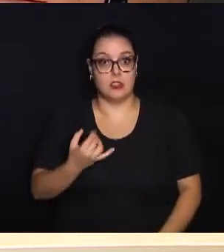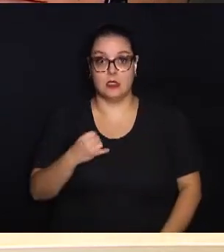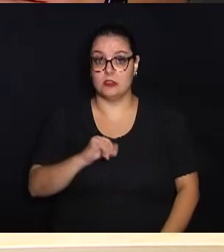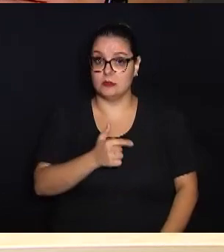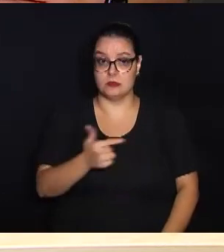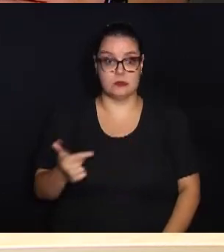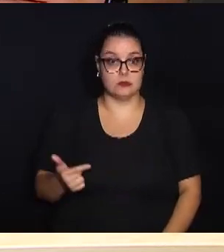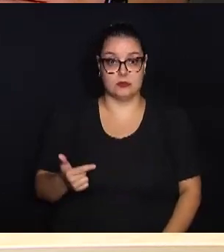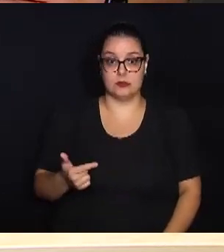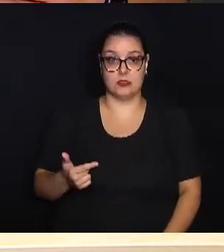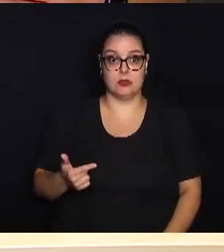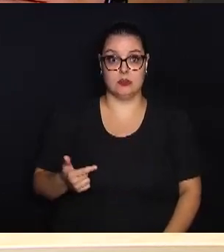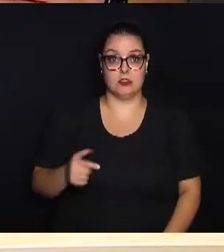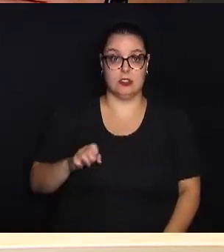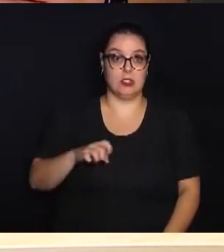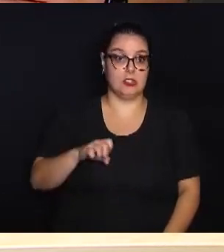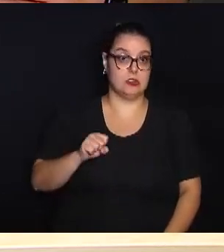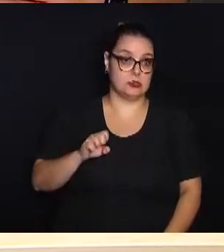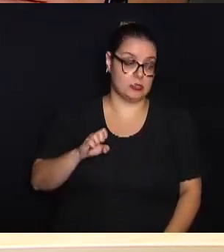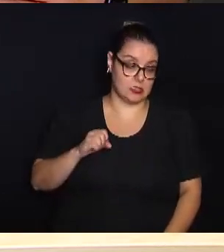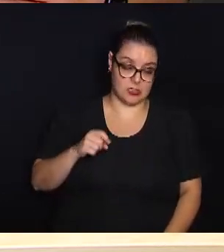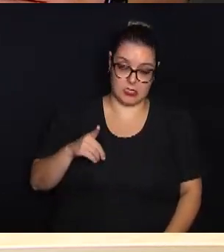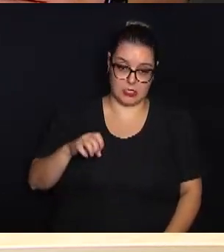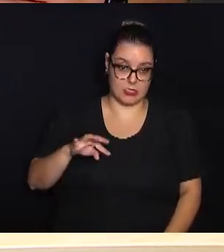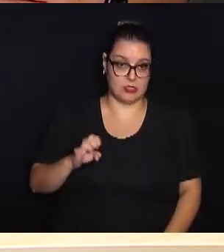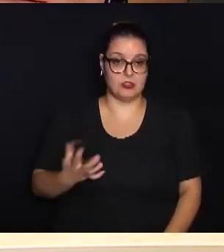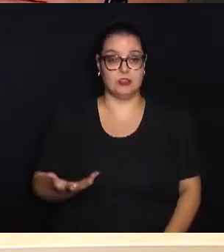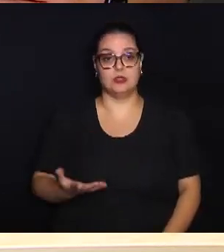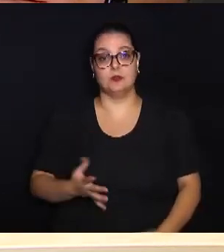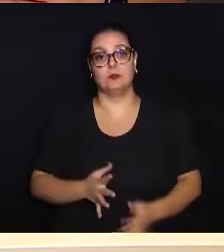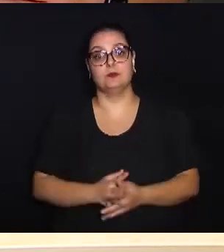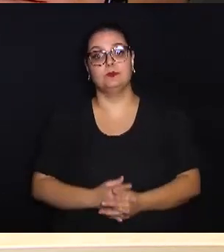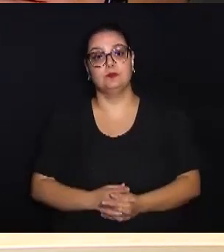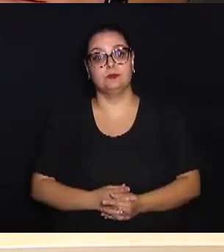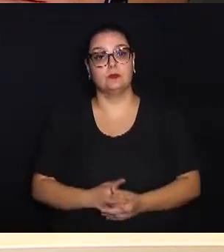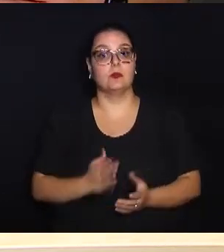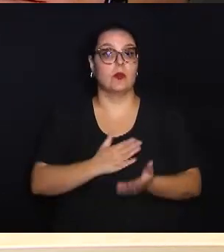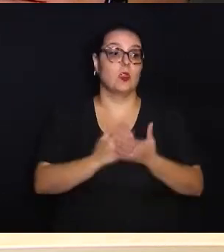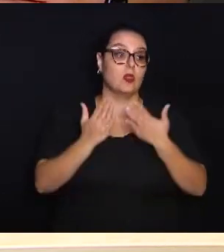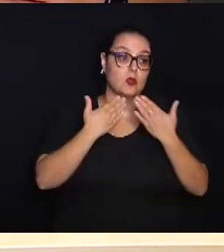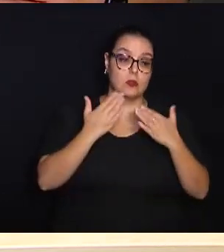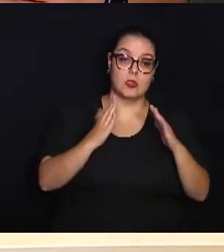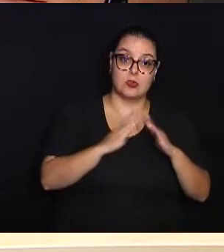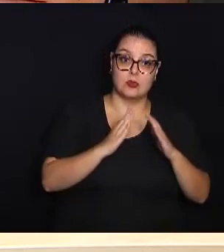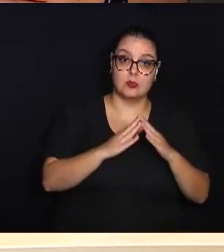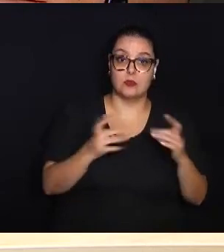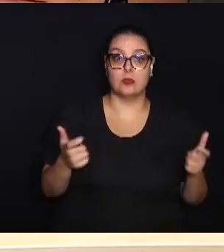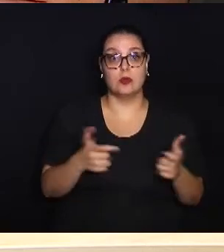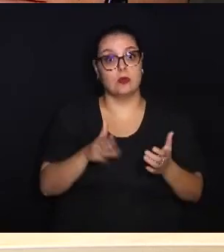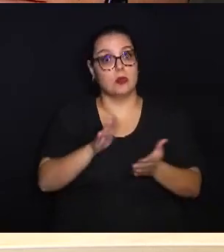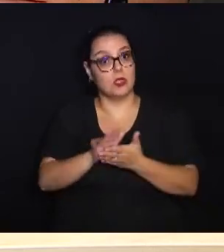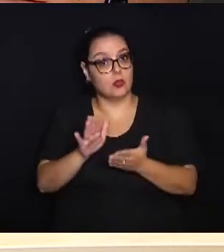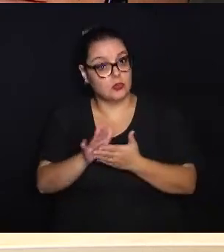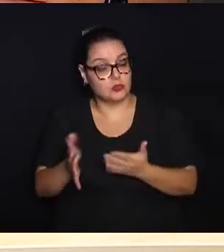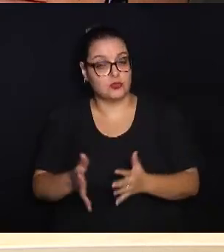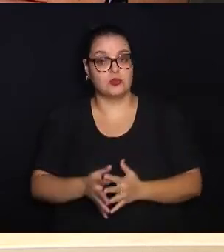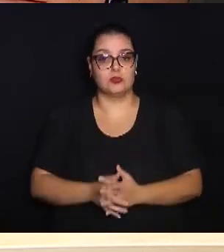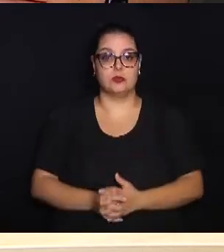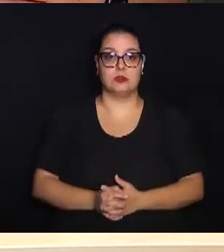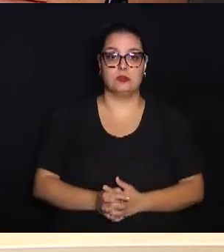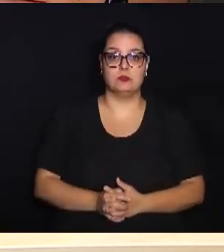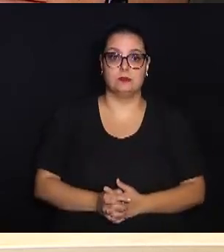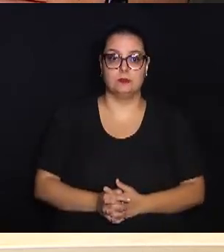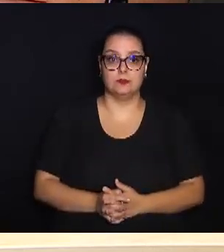Quem não tem esse excedente, começar já a conversar em casa, redução de